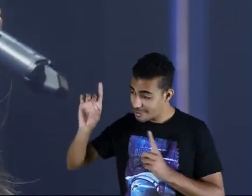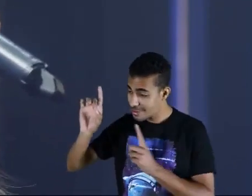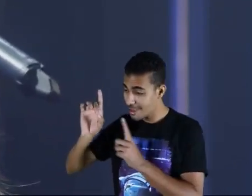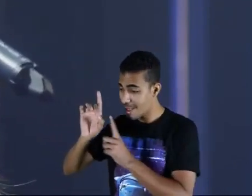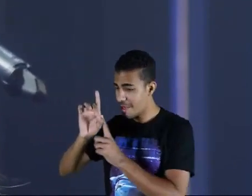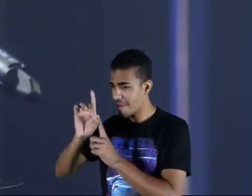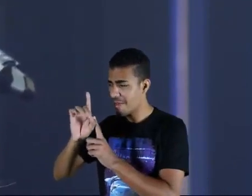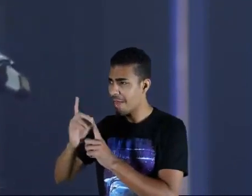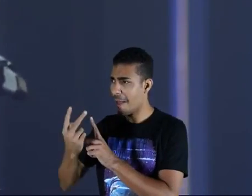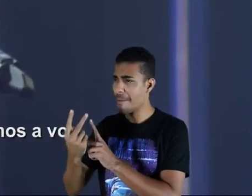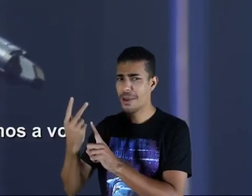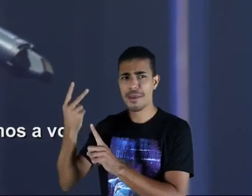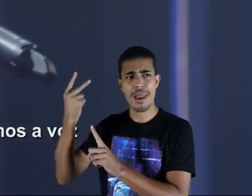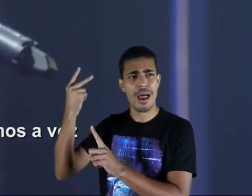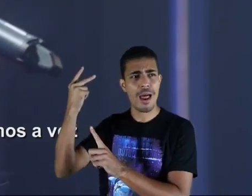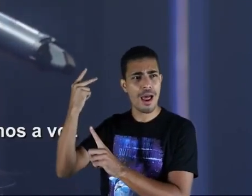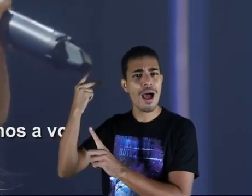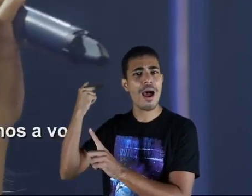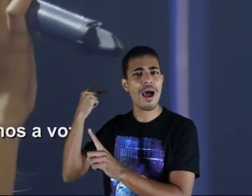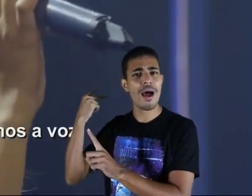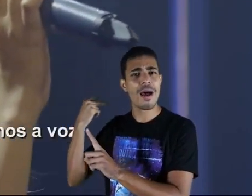seguiremos sem olhar para